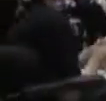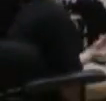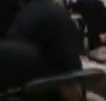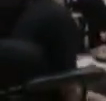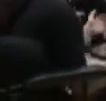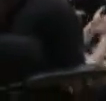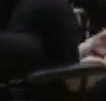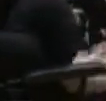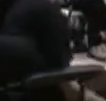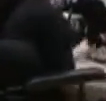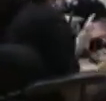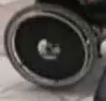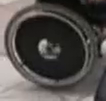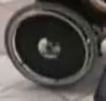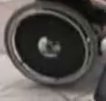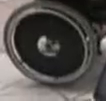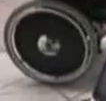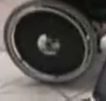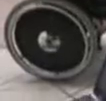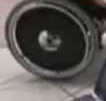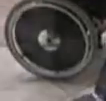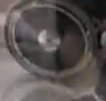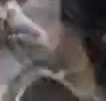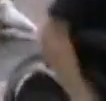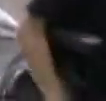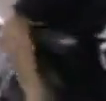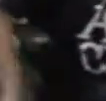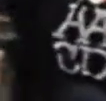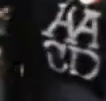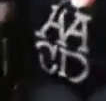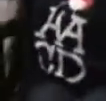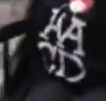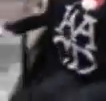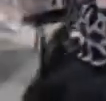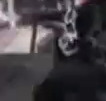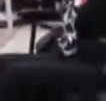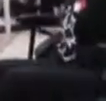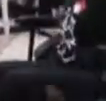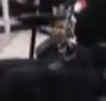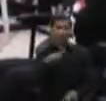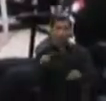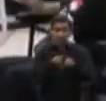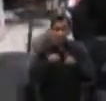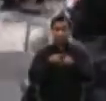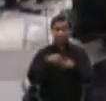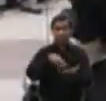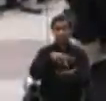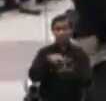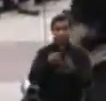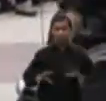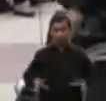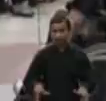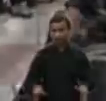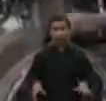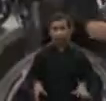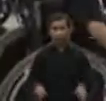A A dança em cadeiras de rodas chamou a